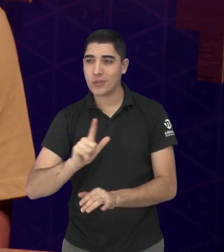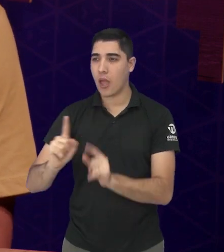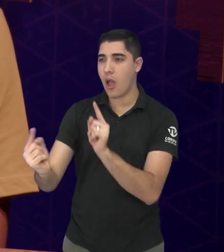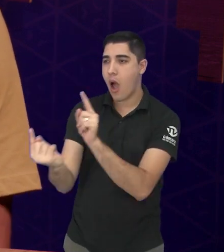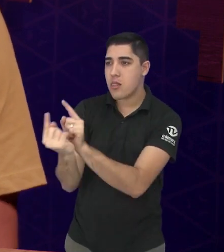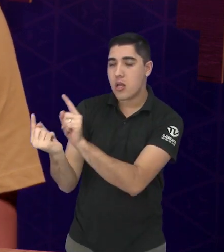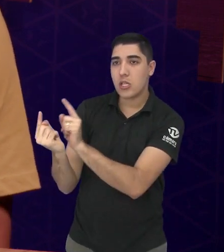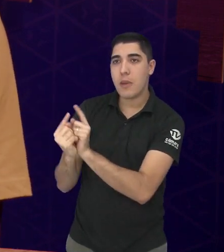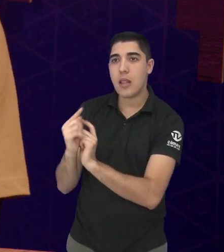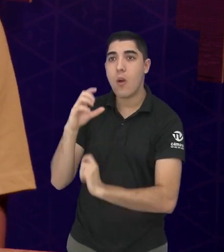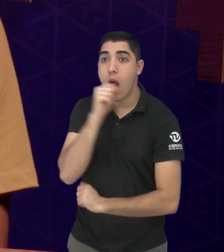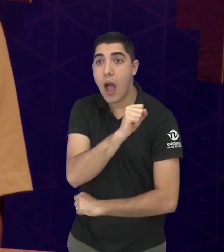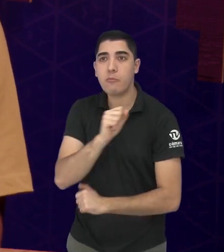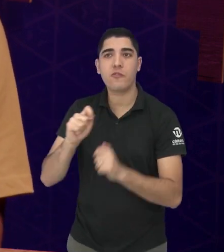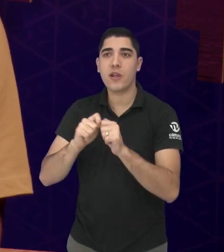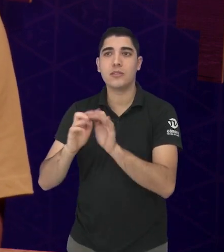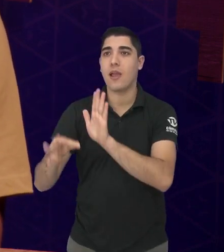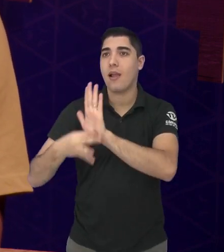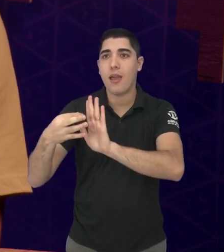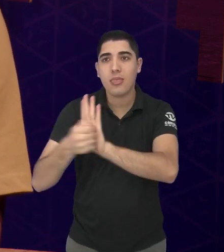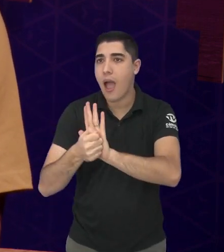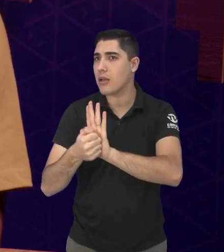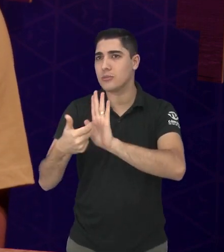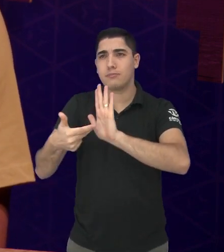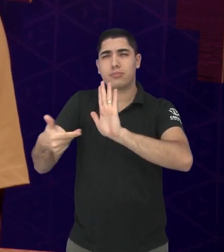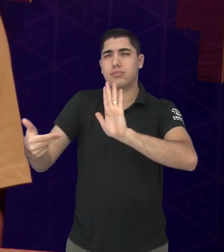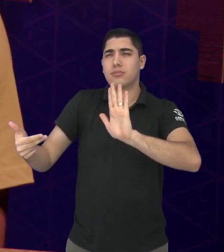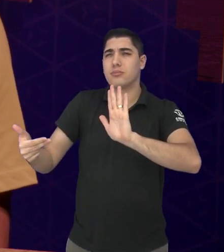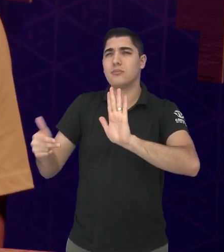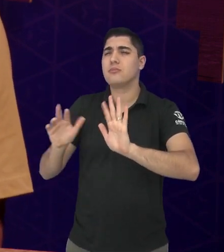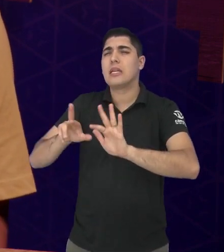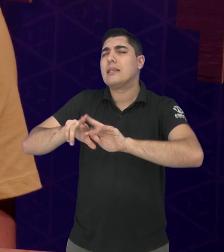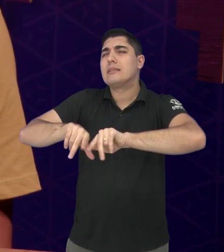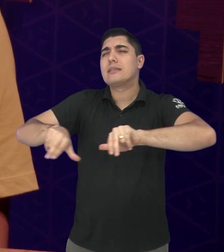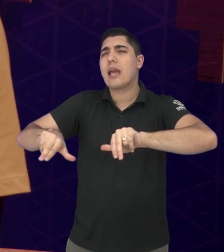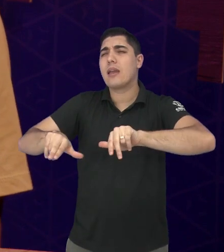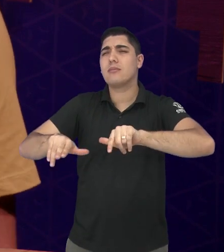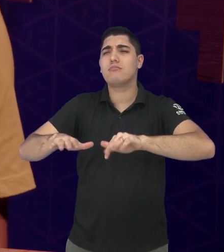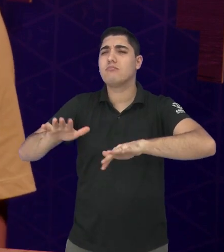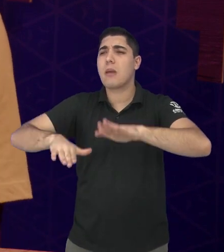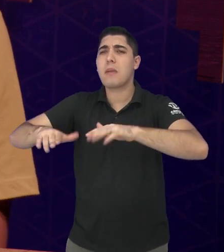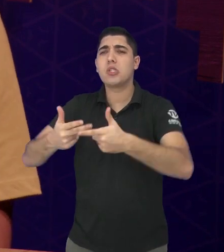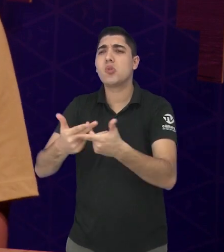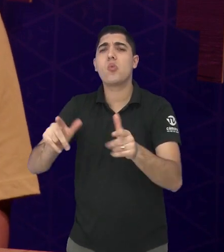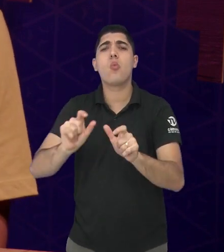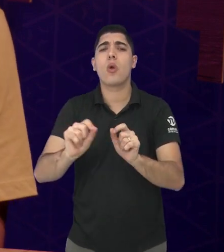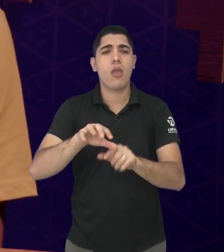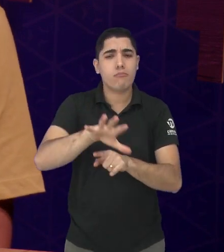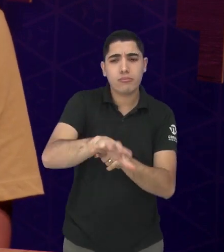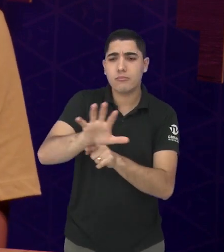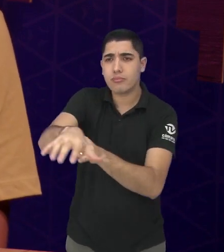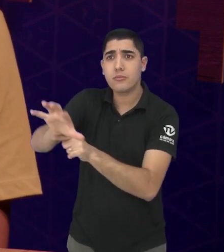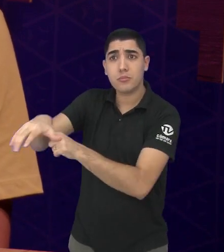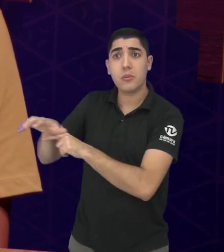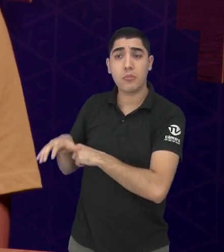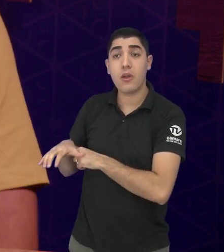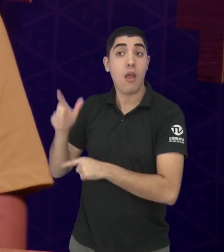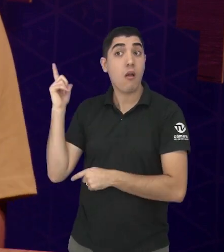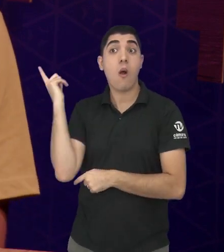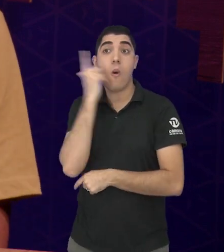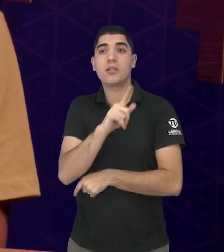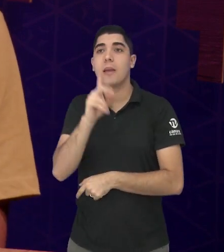primeiros atendimentos, os cadastros e tal, isso aplicado a várias situações, não só a saúde, você garante